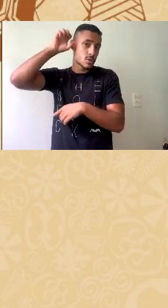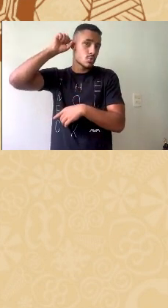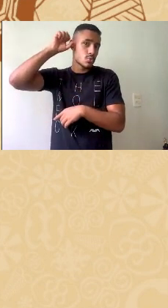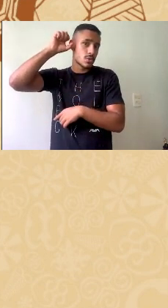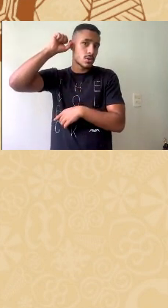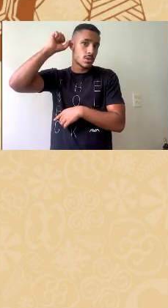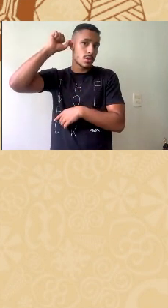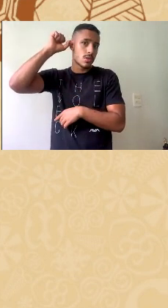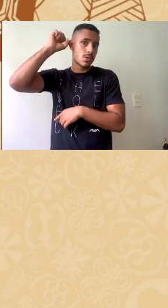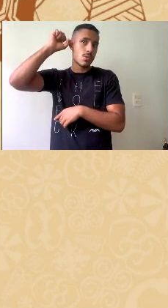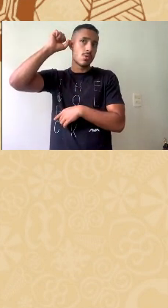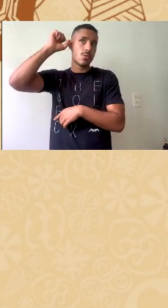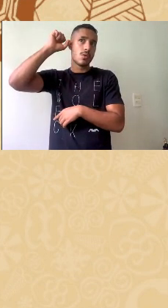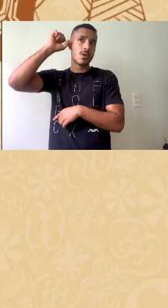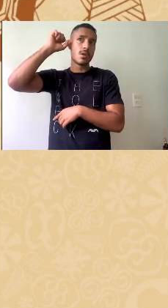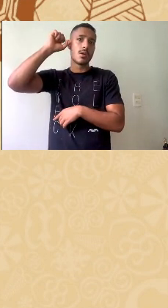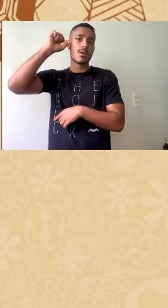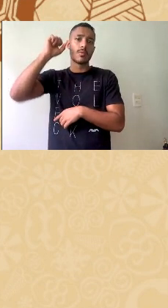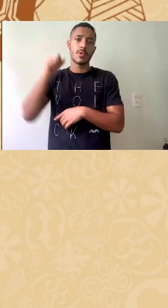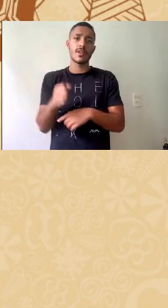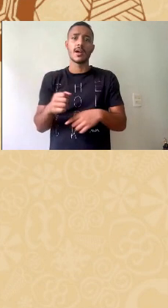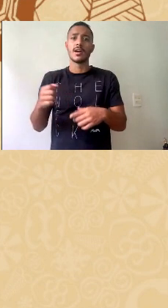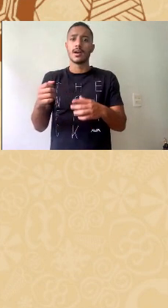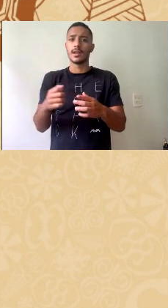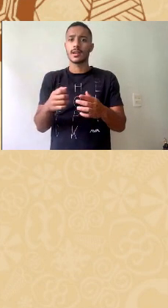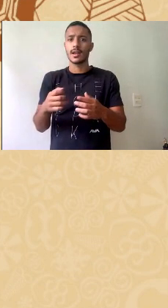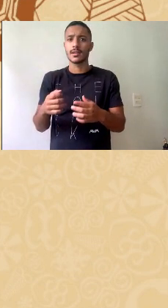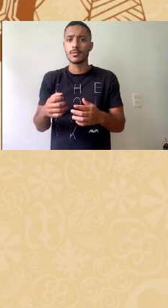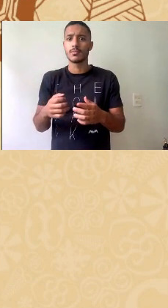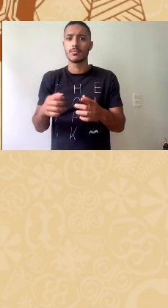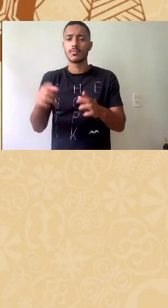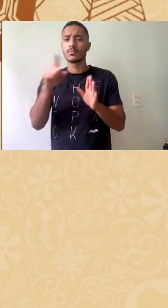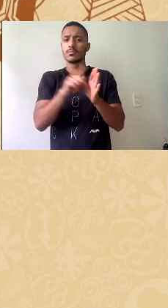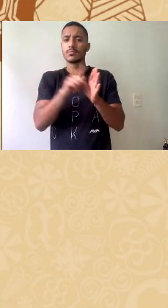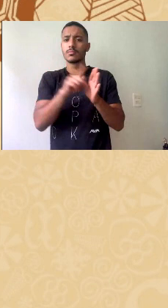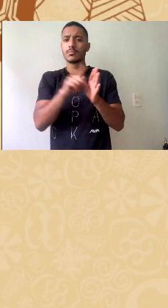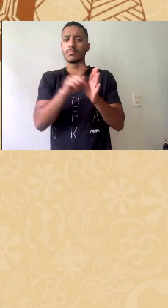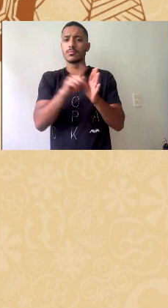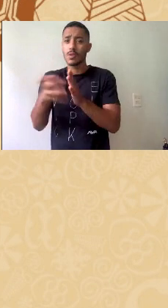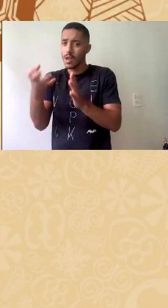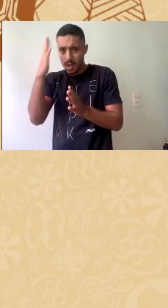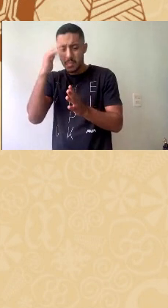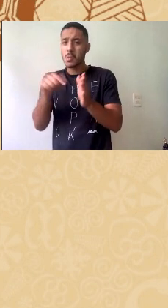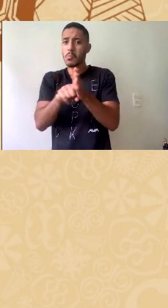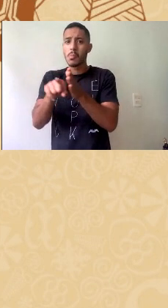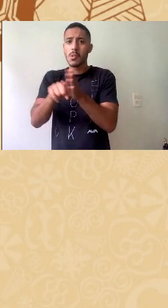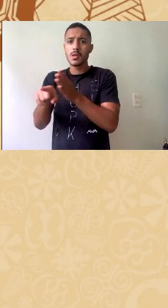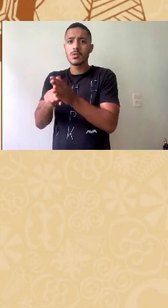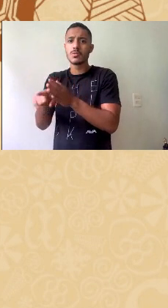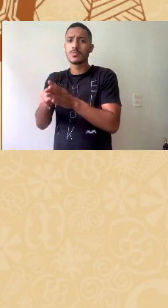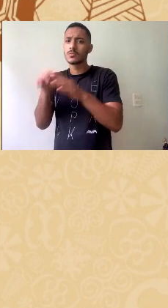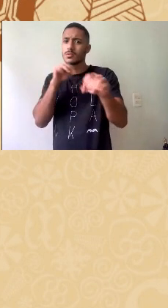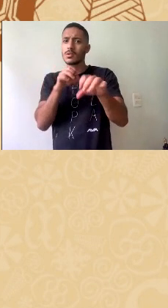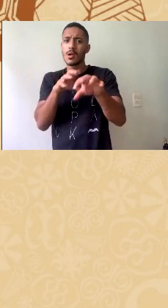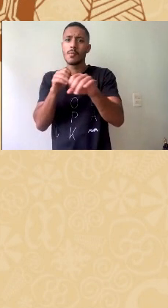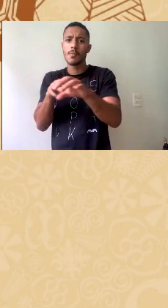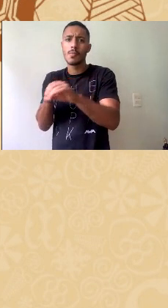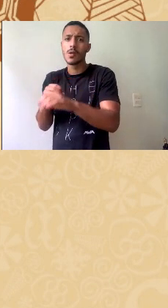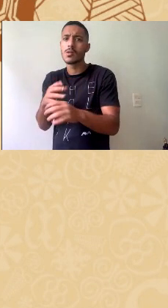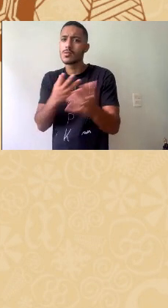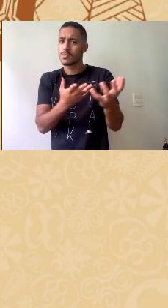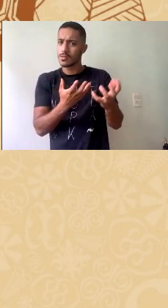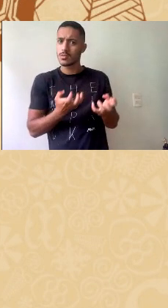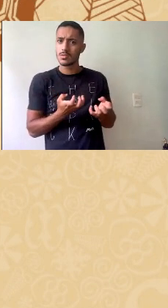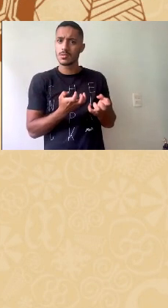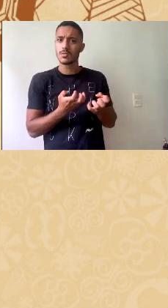E quando quiser saber, pergunte. Esse é o ensinamento que nós temos nesses espaços de referência